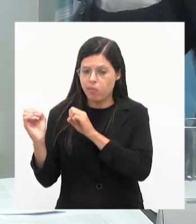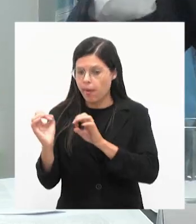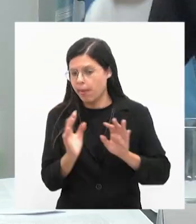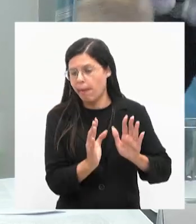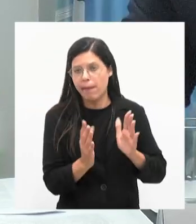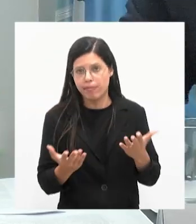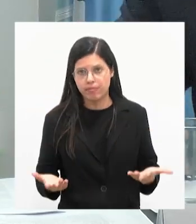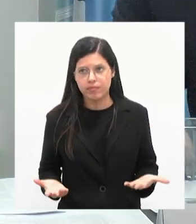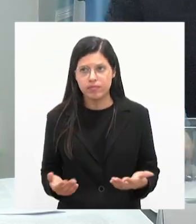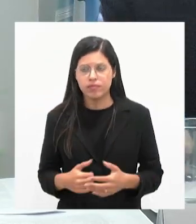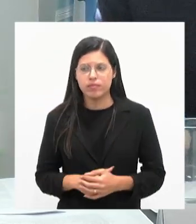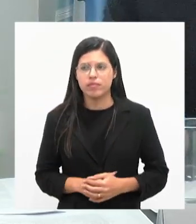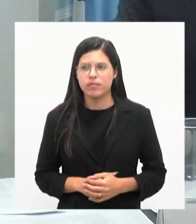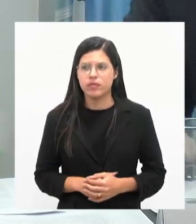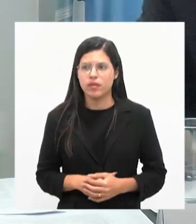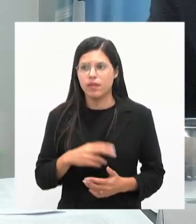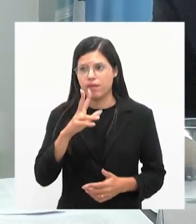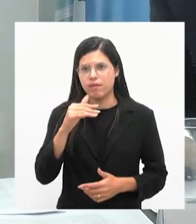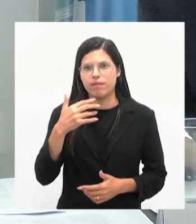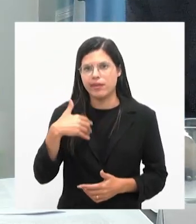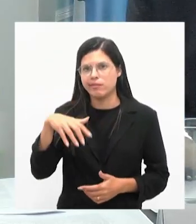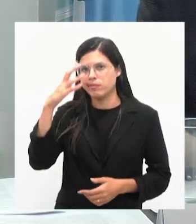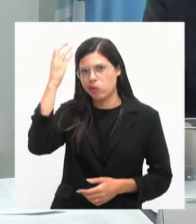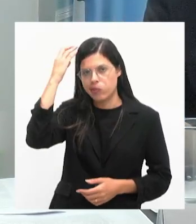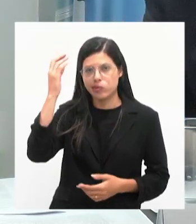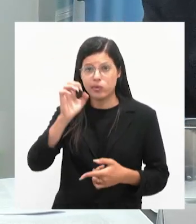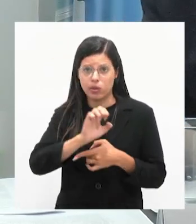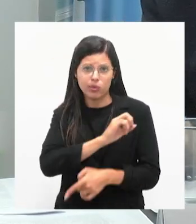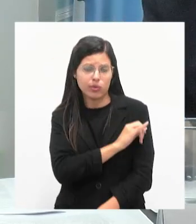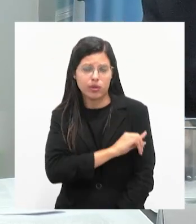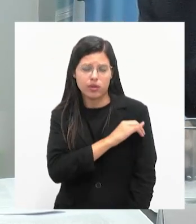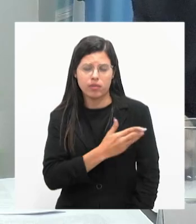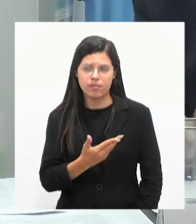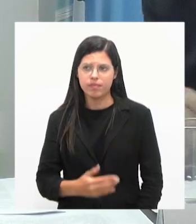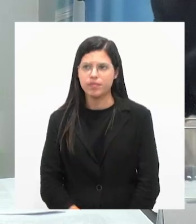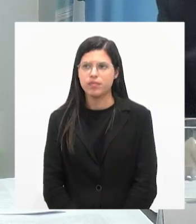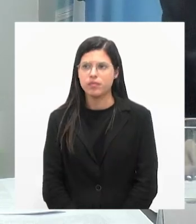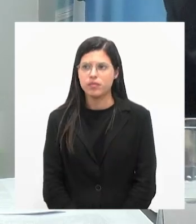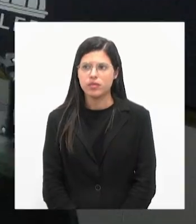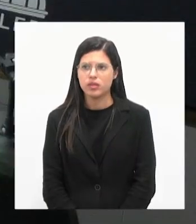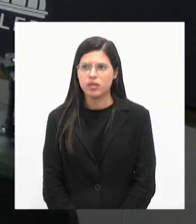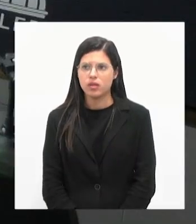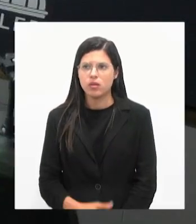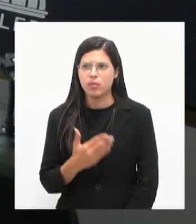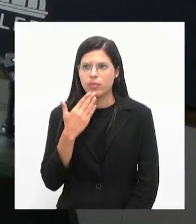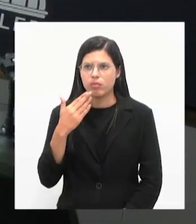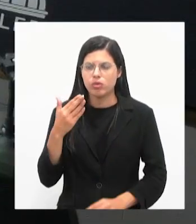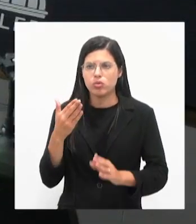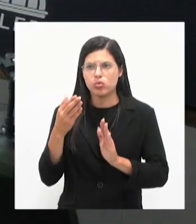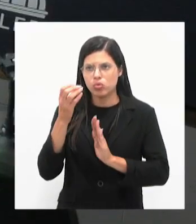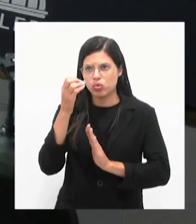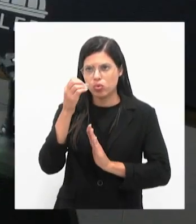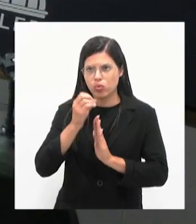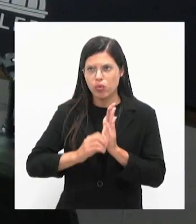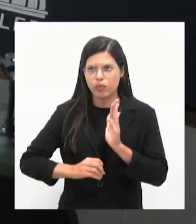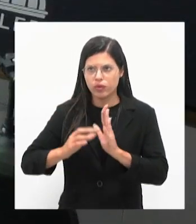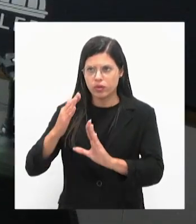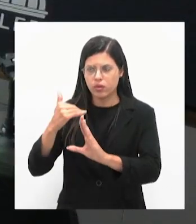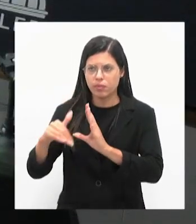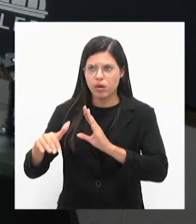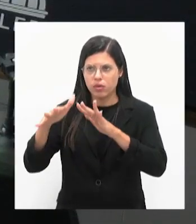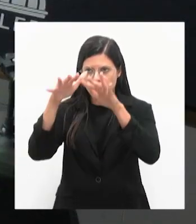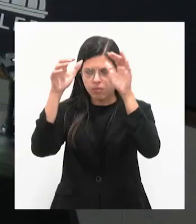no estado do Rio de Janeiro. Queria fazer um encaminhamento, pedir a Vossa Excelência que a gente pudesse deliberar aqui o envio de um ofício ao Tribunal de Contas do Estado, em